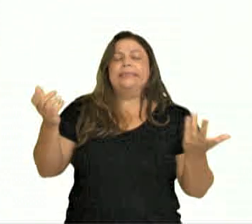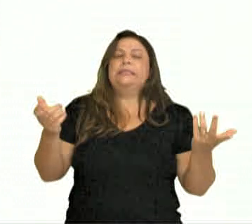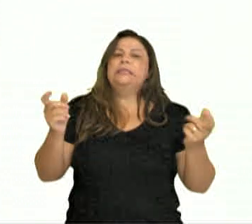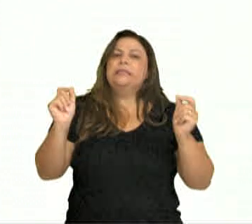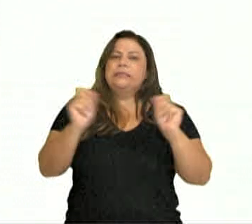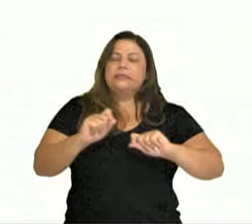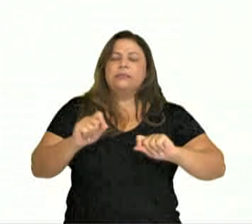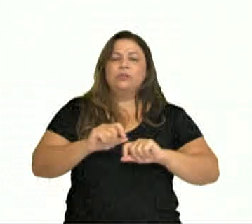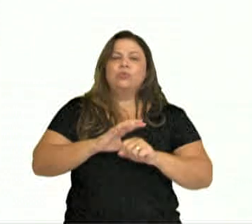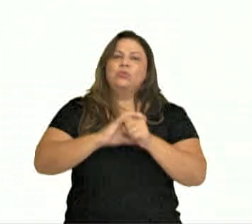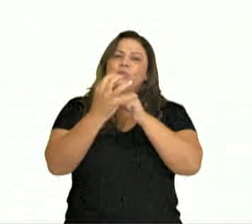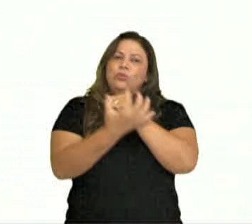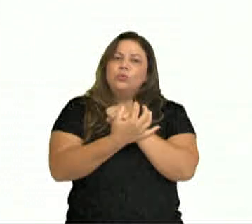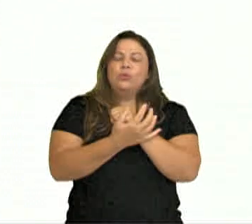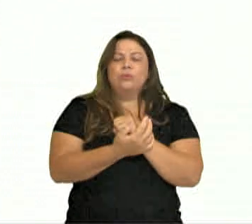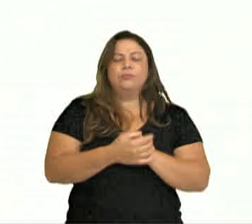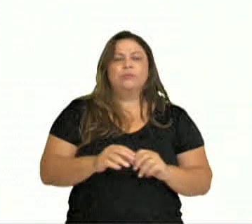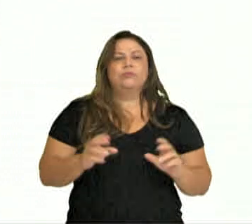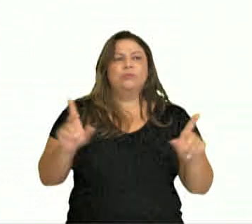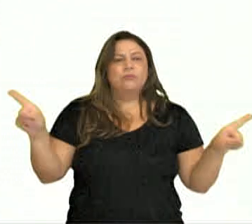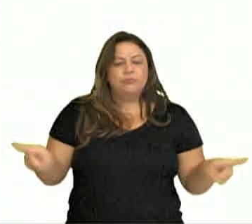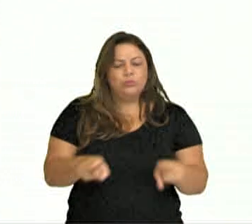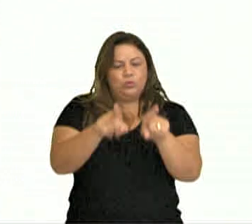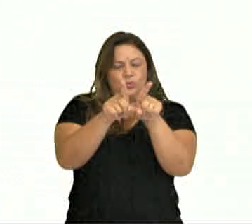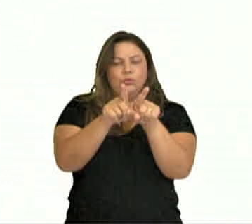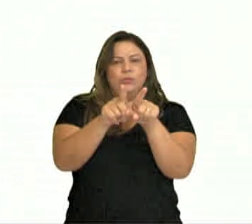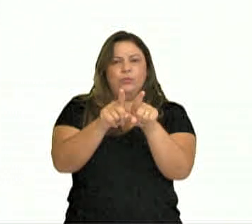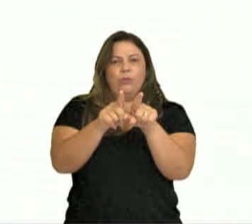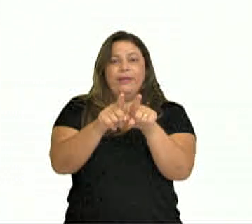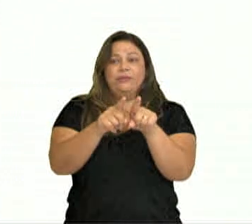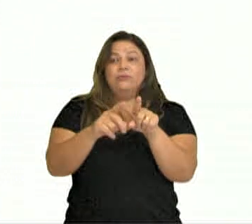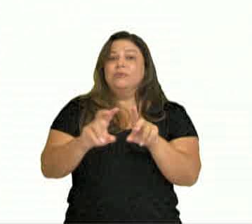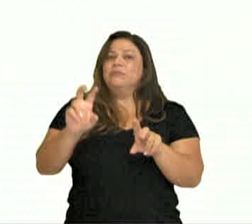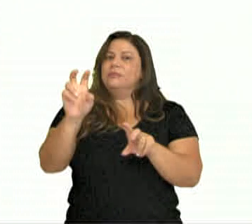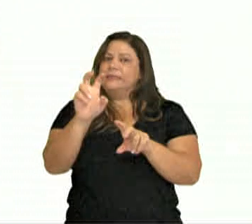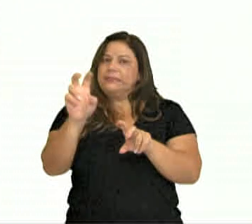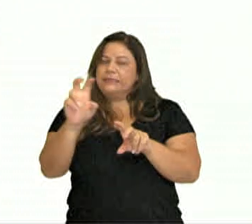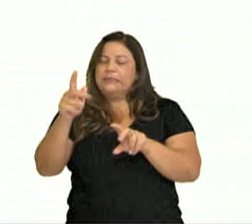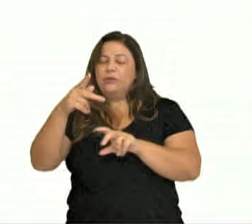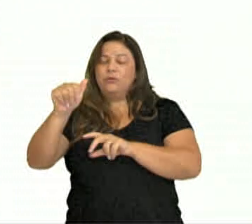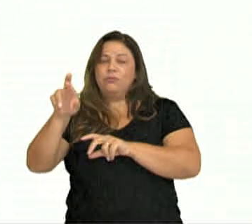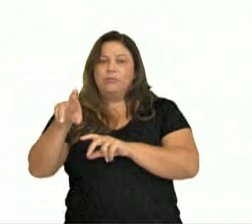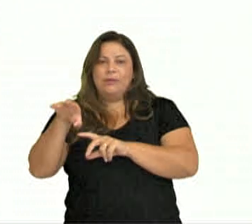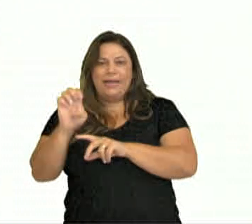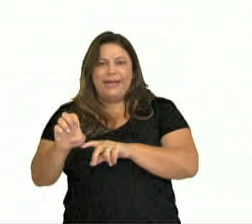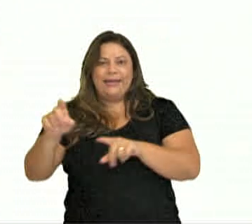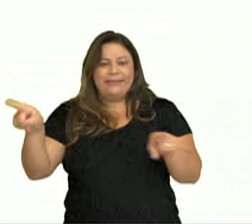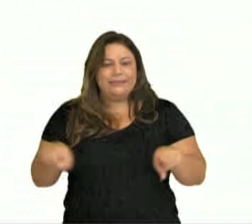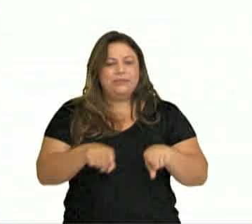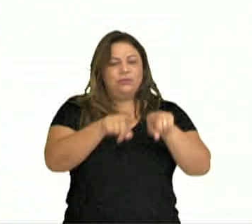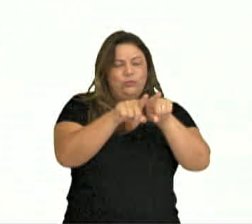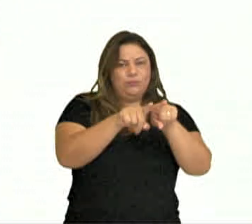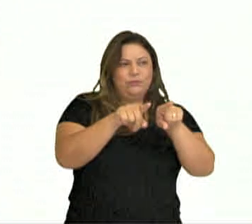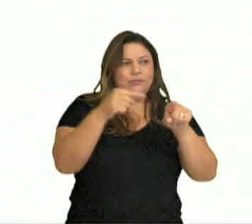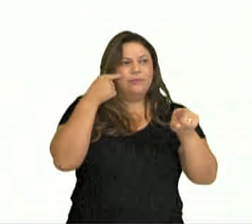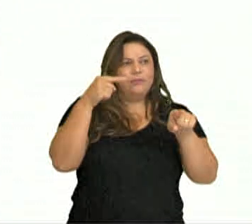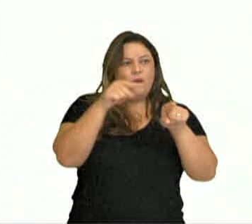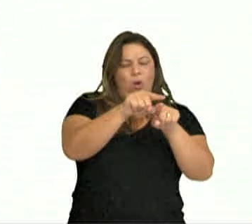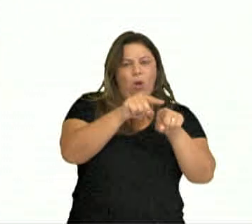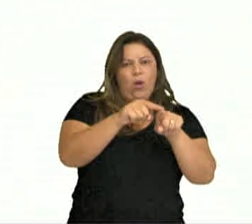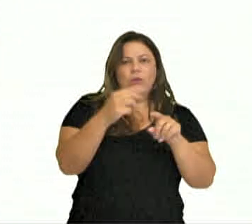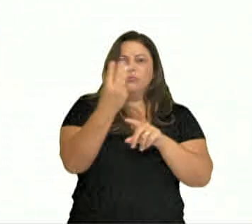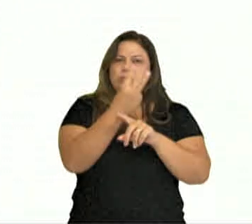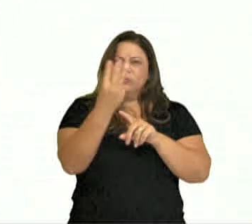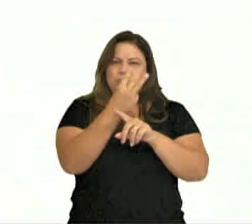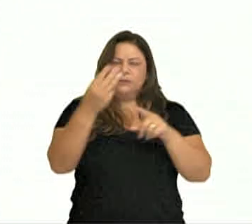monozigóticos, 4 dos 5 pares responderam da mesma forma, de forma idêntica à doença. Já entre os irmãos dizigóticos, os 3 pares